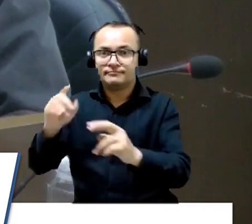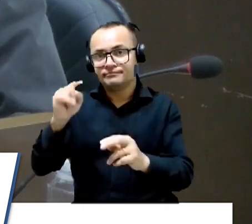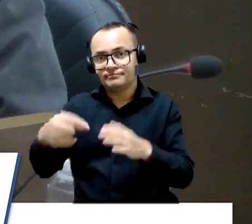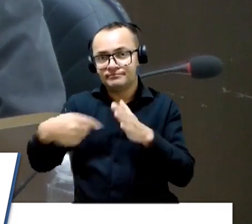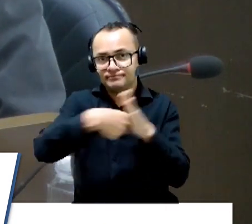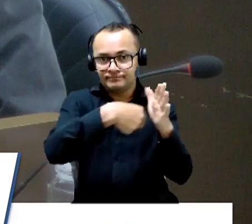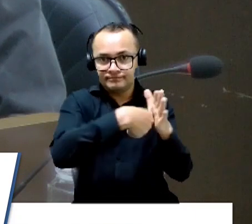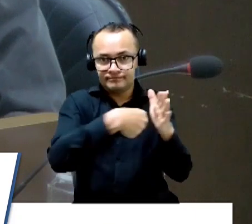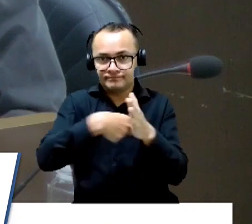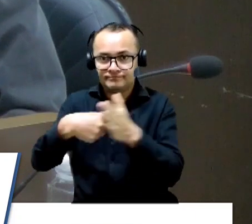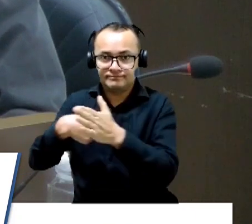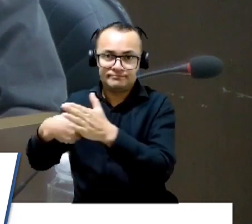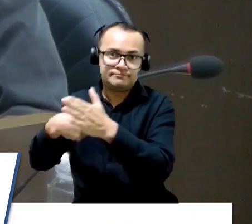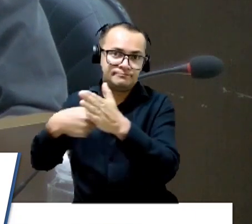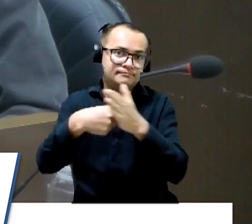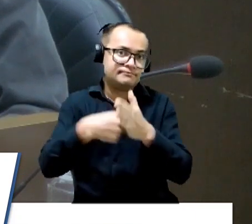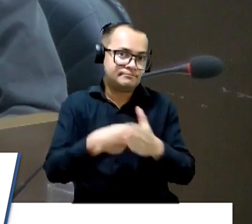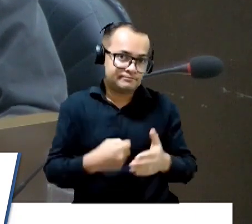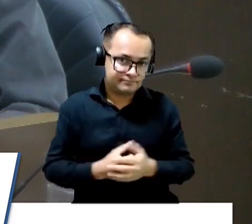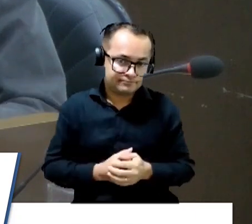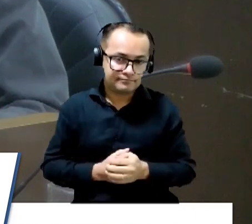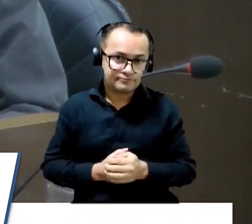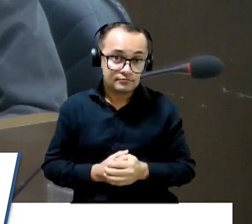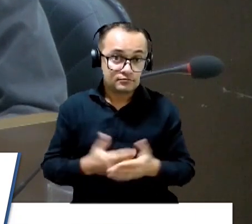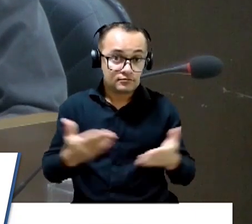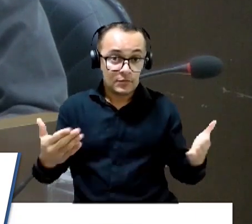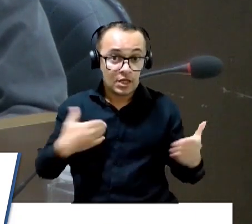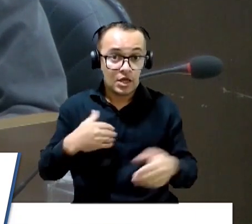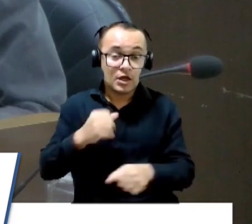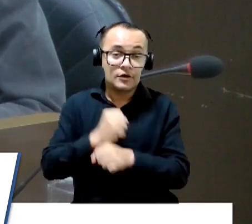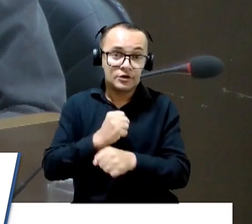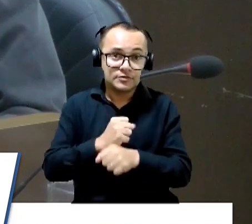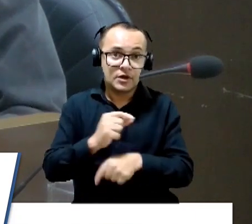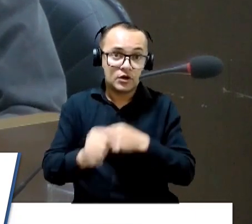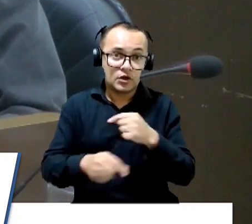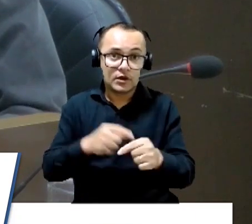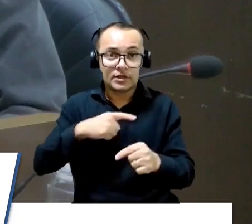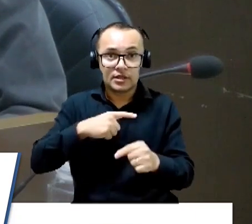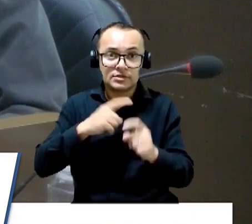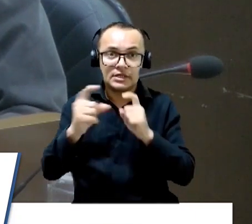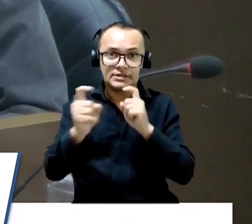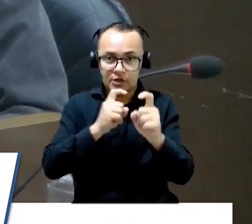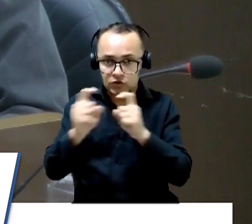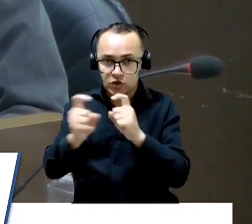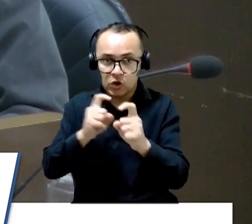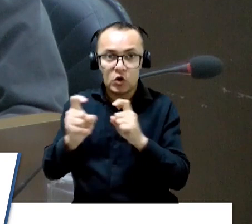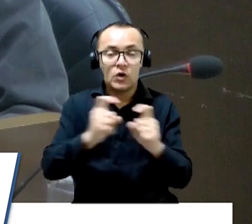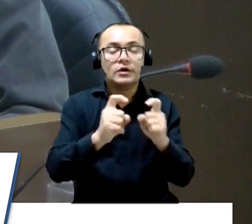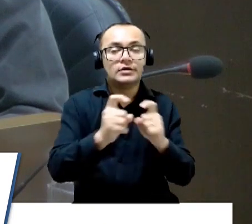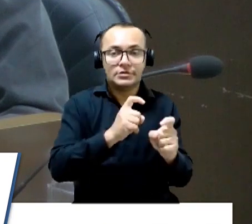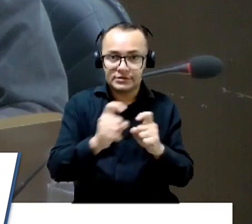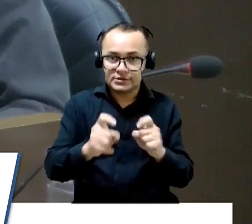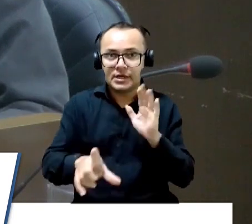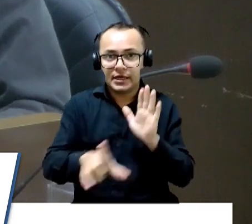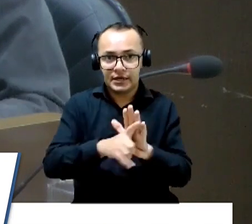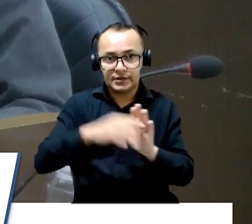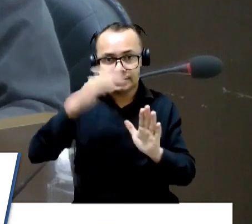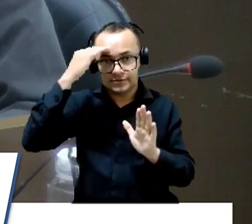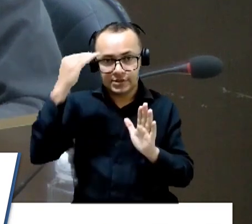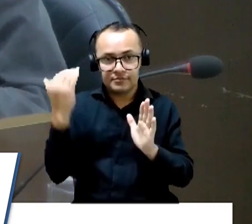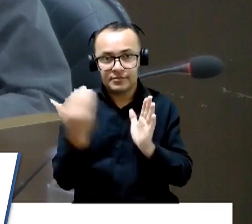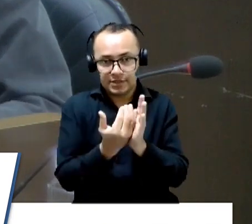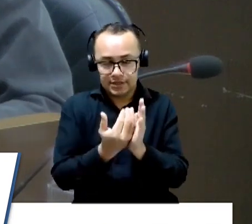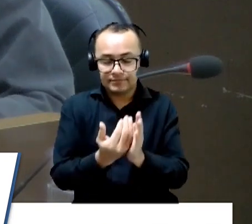me sejam feitos. Então, espero que tenhamos as reuniões e seja cumprido a lei. Eu gostaria